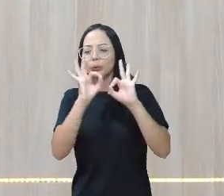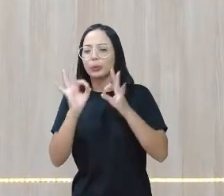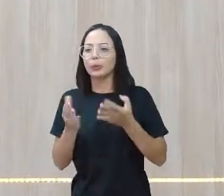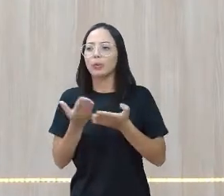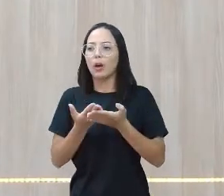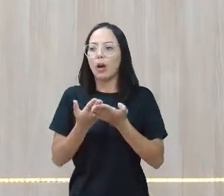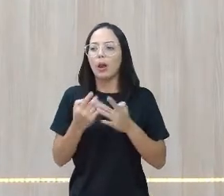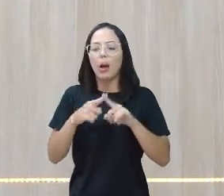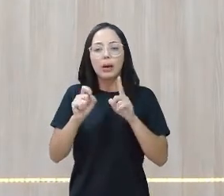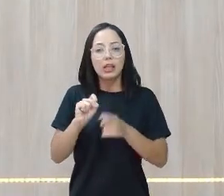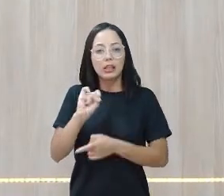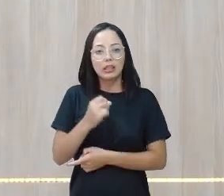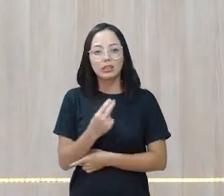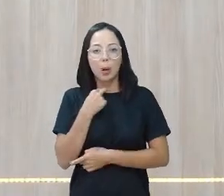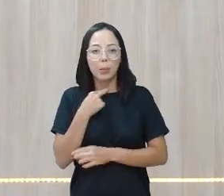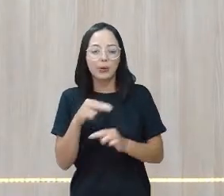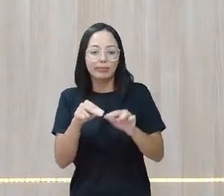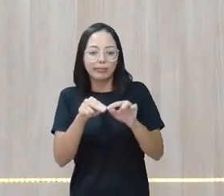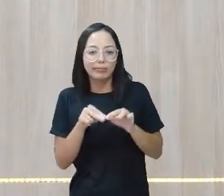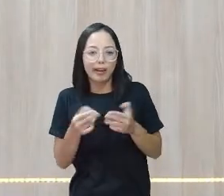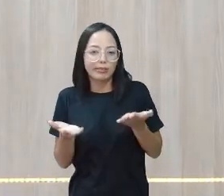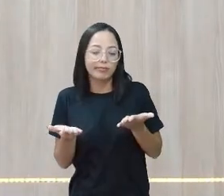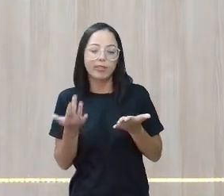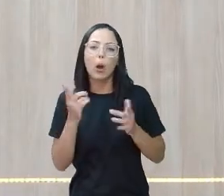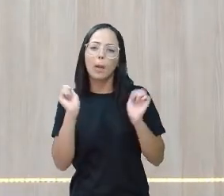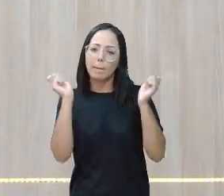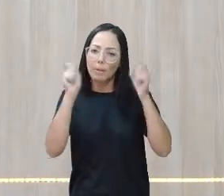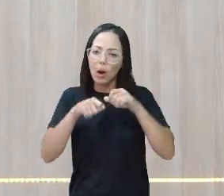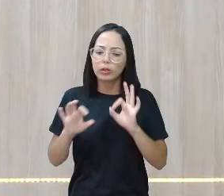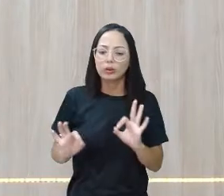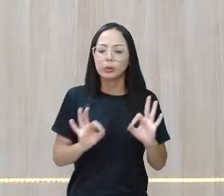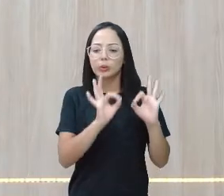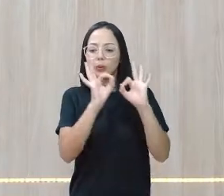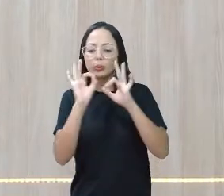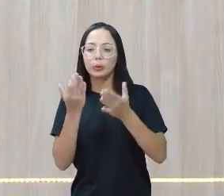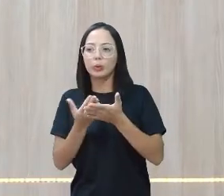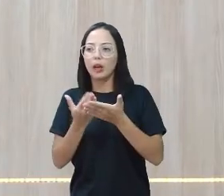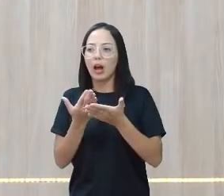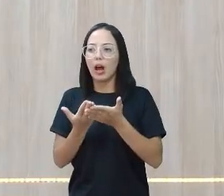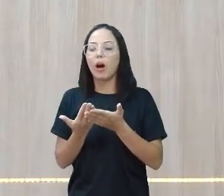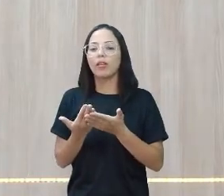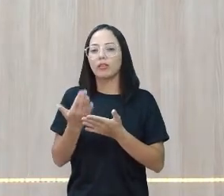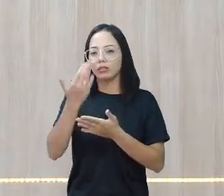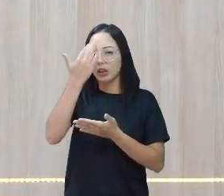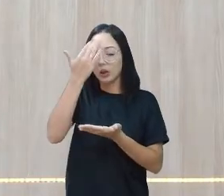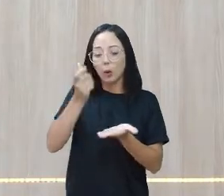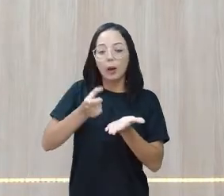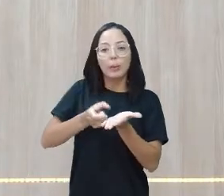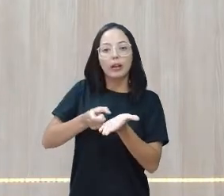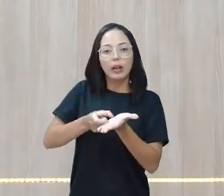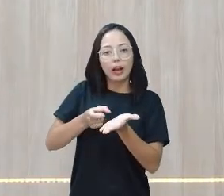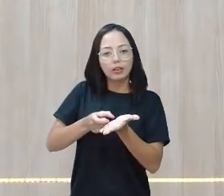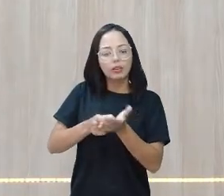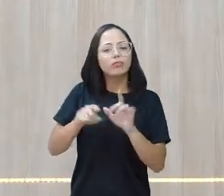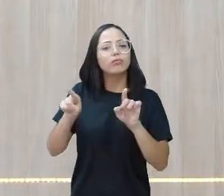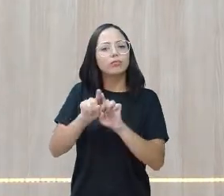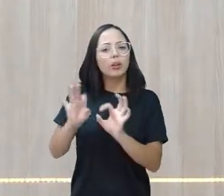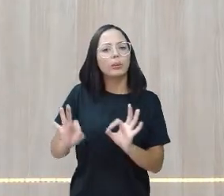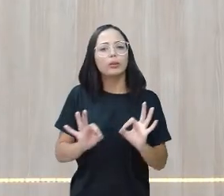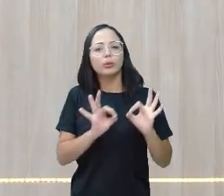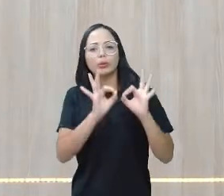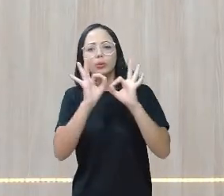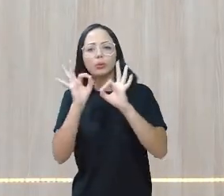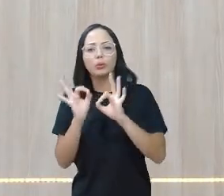jeito, se você não pôde, por alguma razão, você ainda pode ver a nossa aula no repositório do aplicativo. Sim. E também pode ver